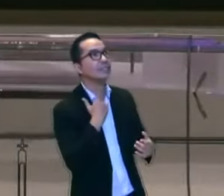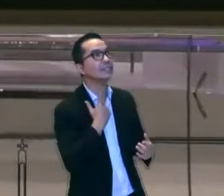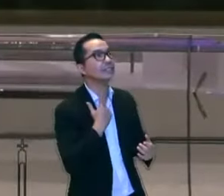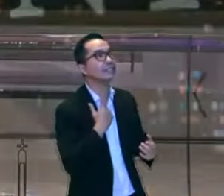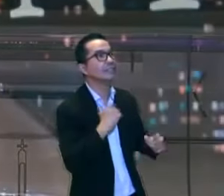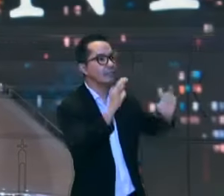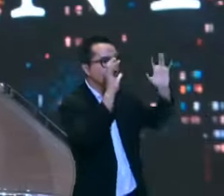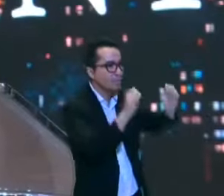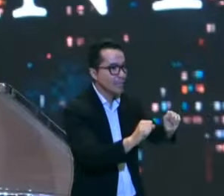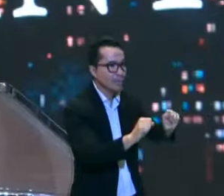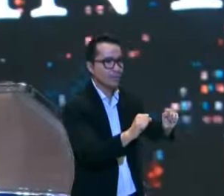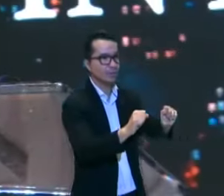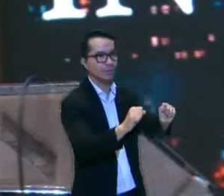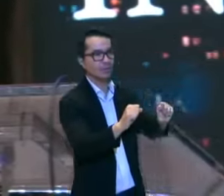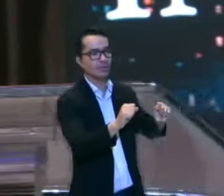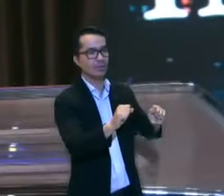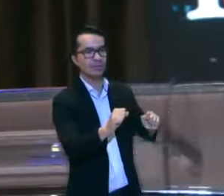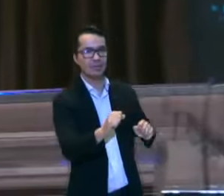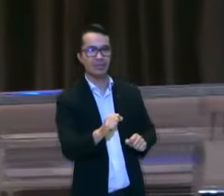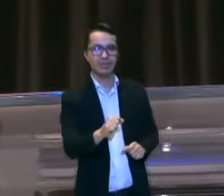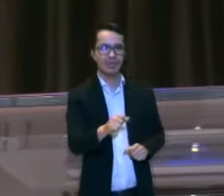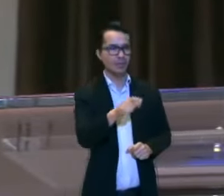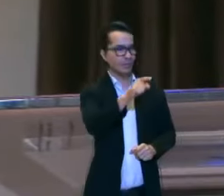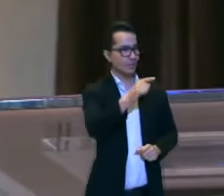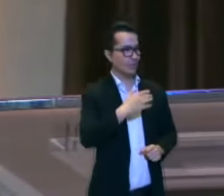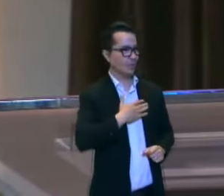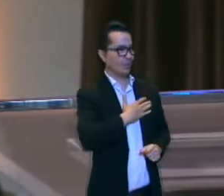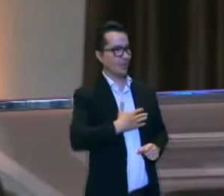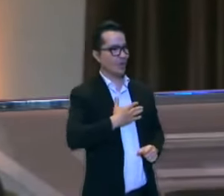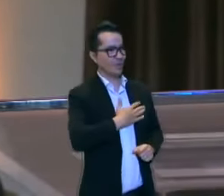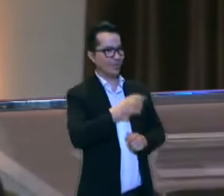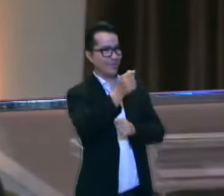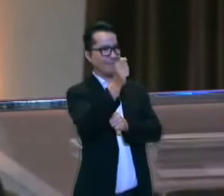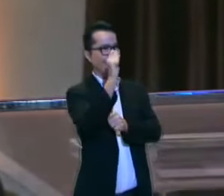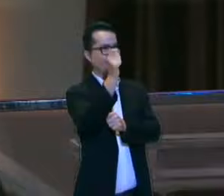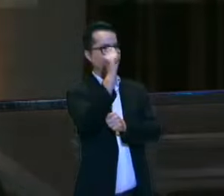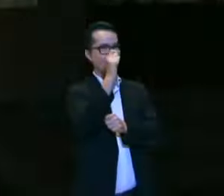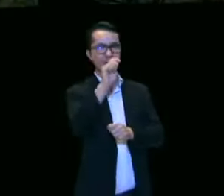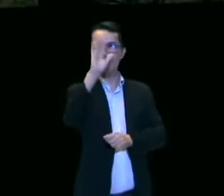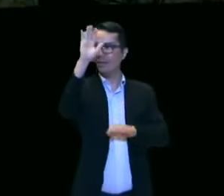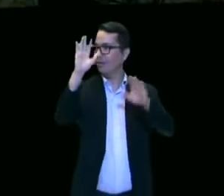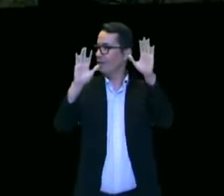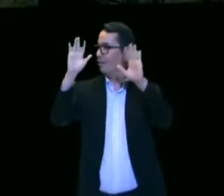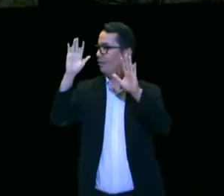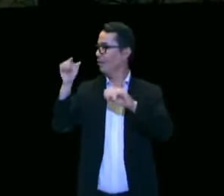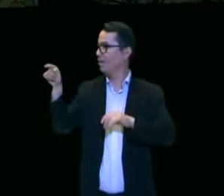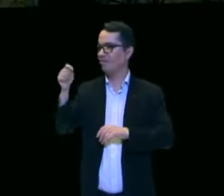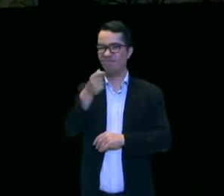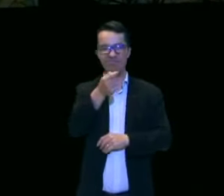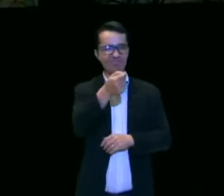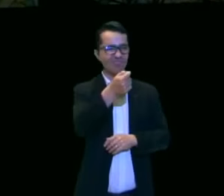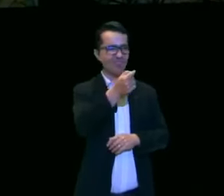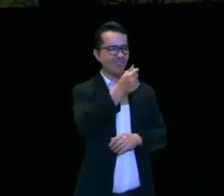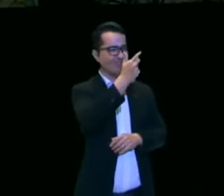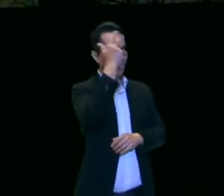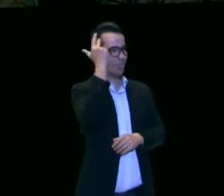engodo, sabe o que é o engodo? Quem gosta de pescar aqui? O engodo, há pouca gente, né?